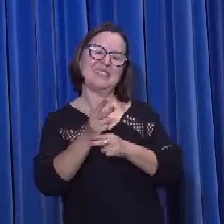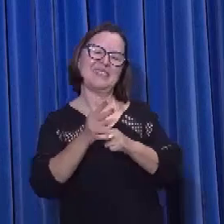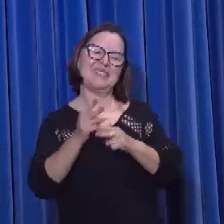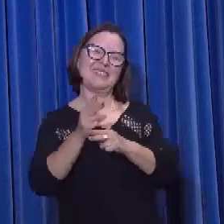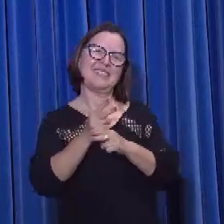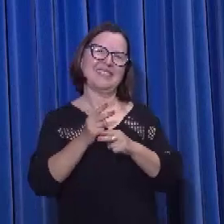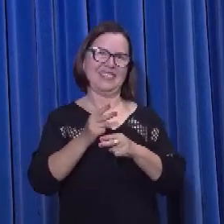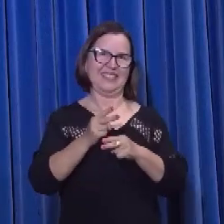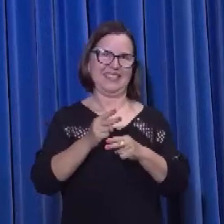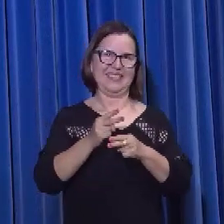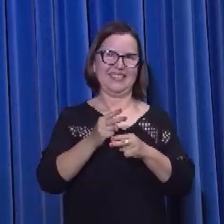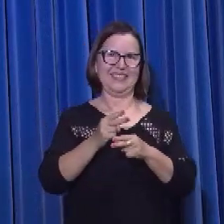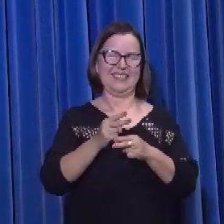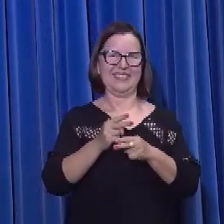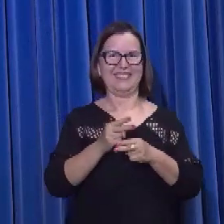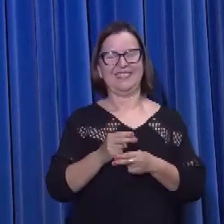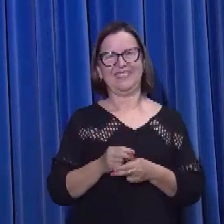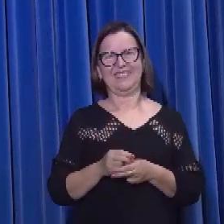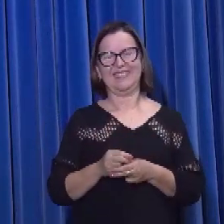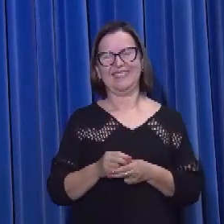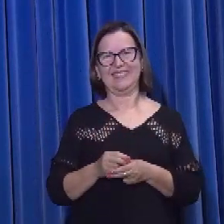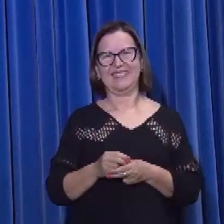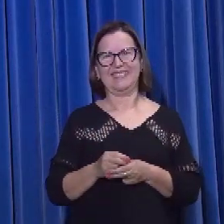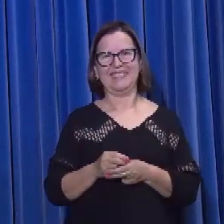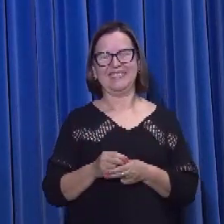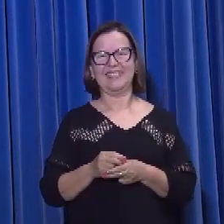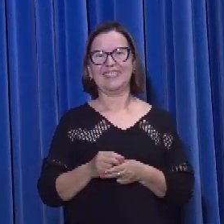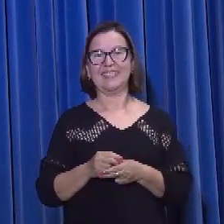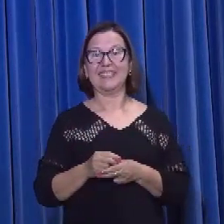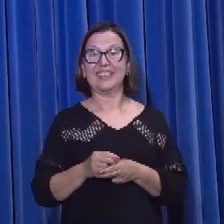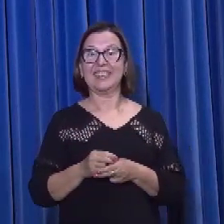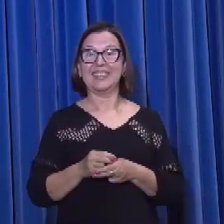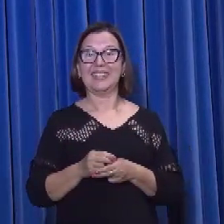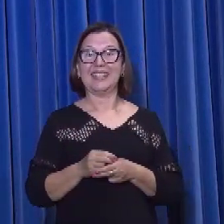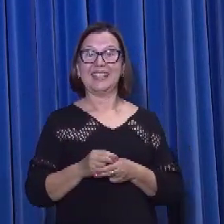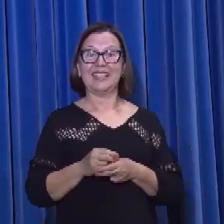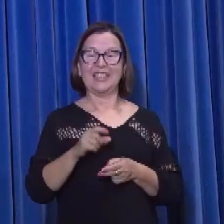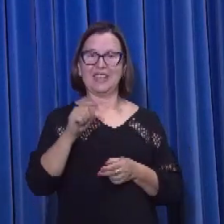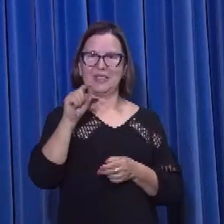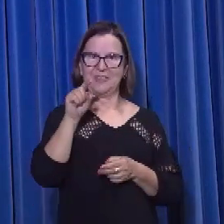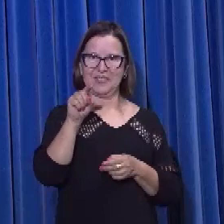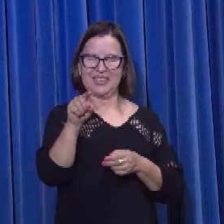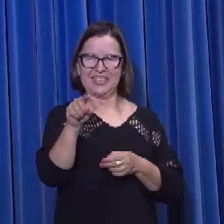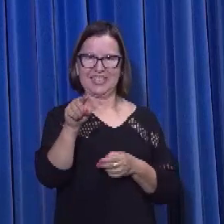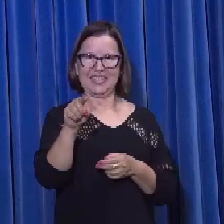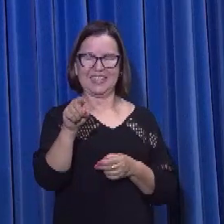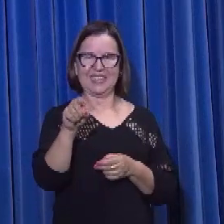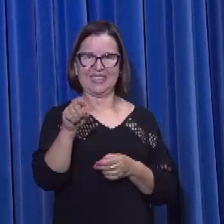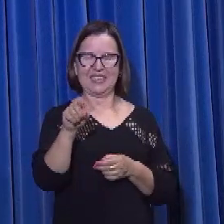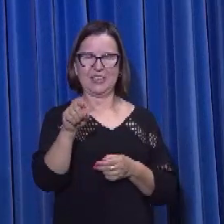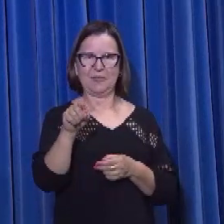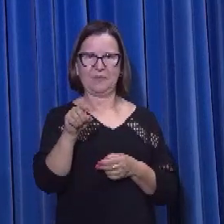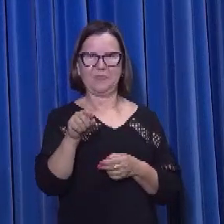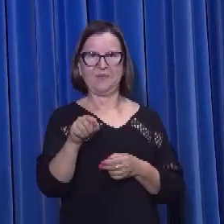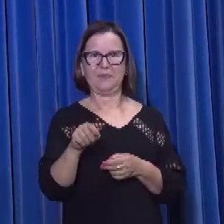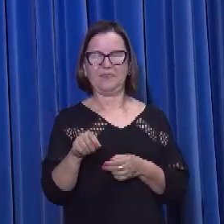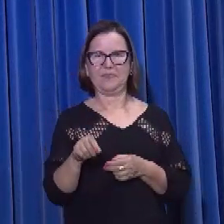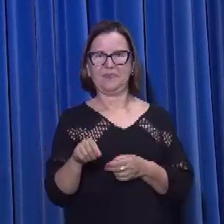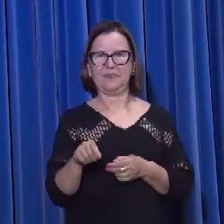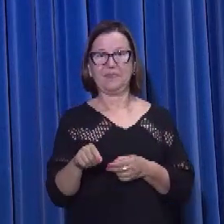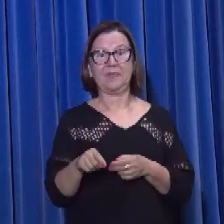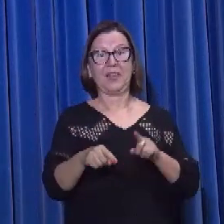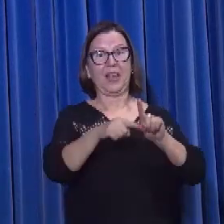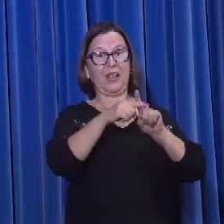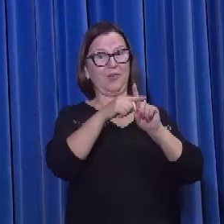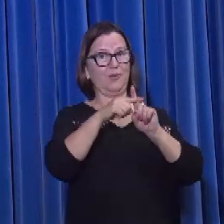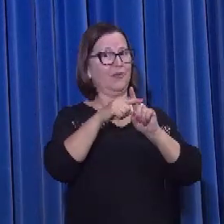Cristo. Por causa disso, você para você a cruz já não é mais uma